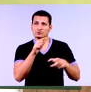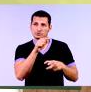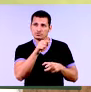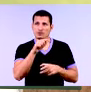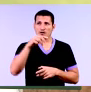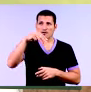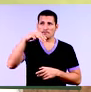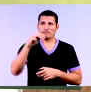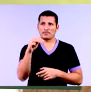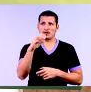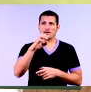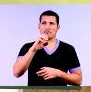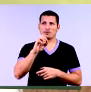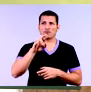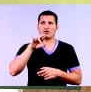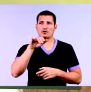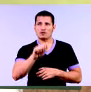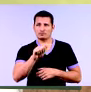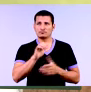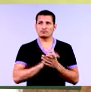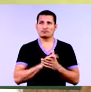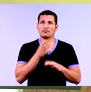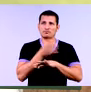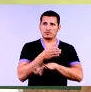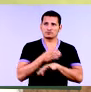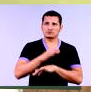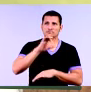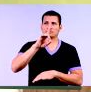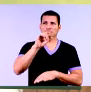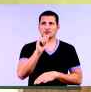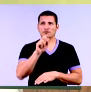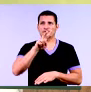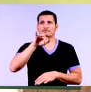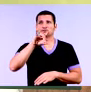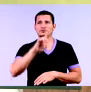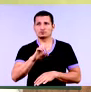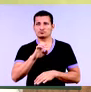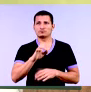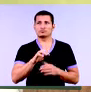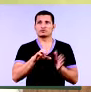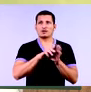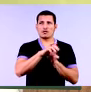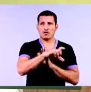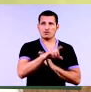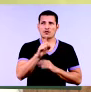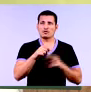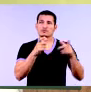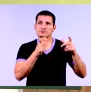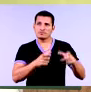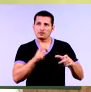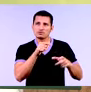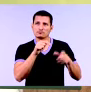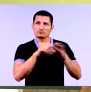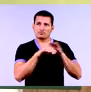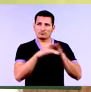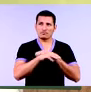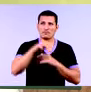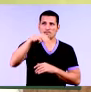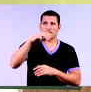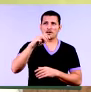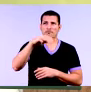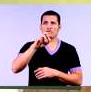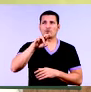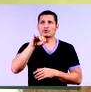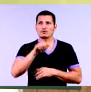memória, né, a participação do David de Cacoal, espaço locado na memória justamente para gravar essas